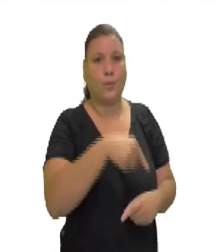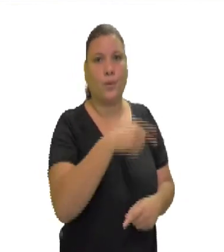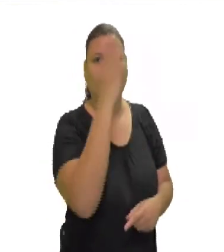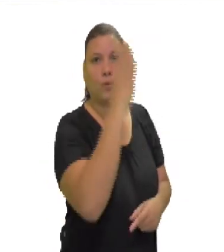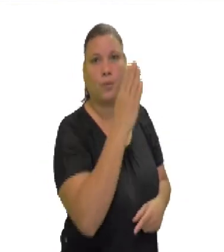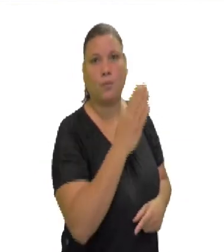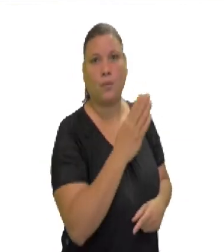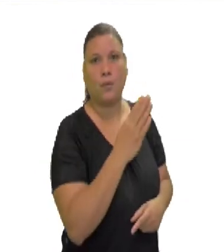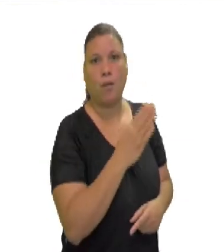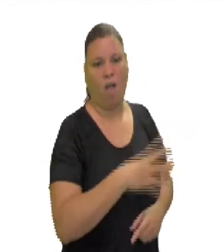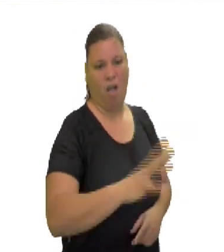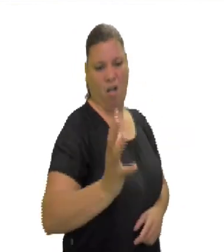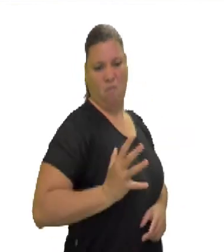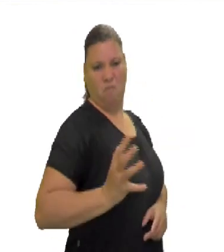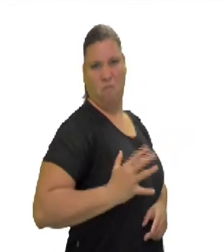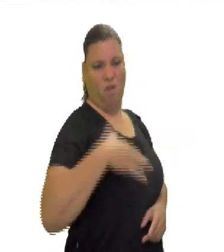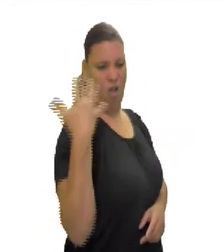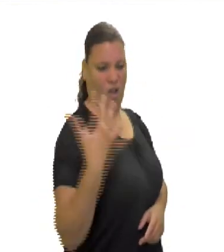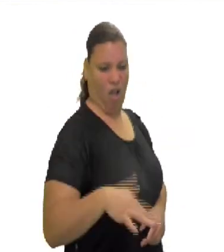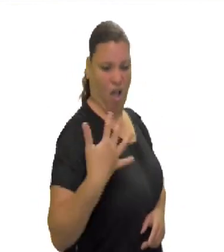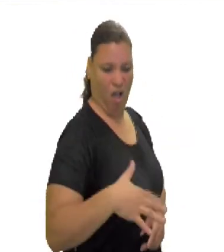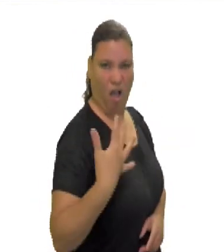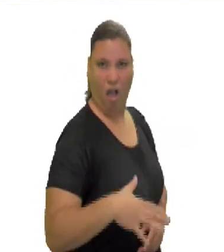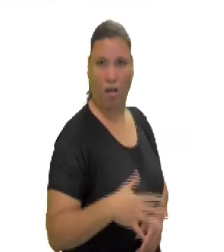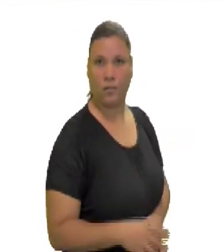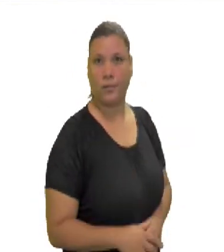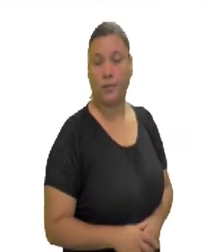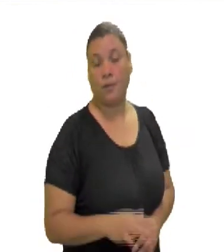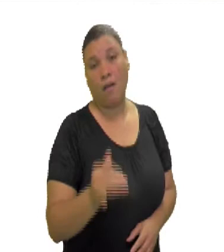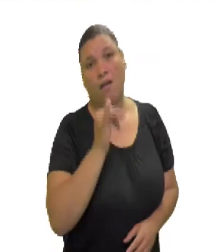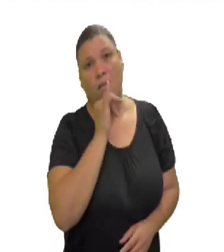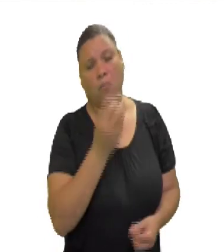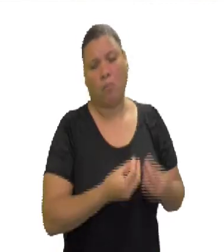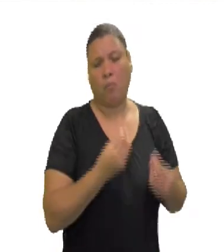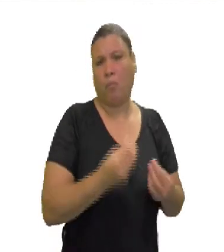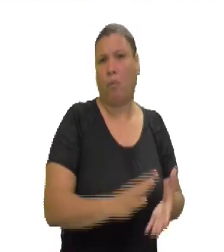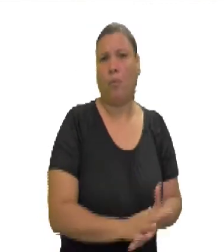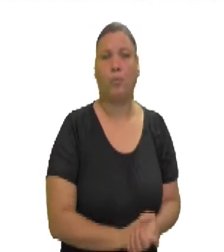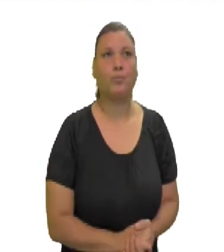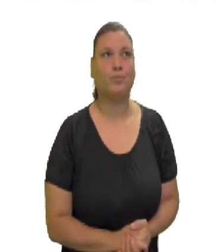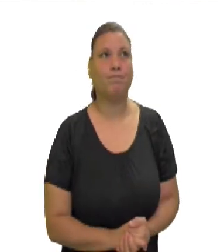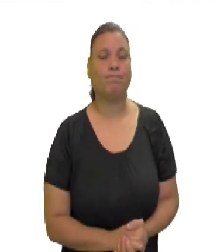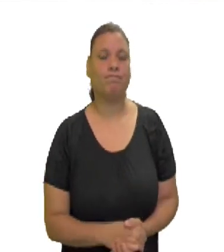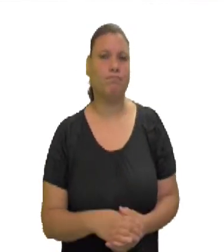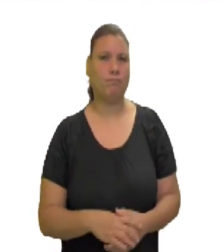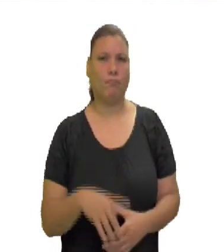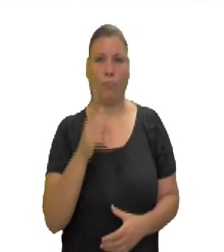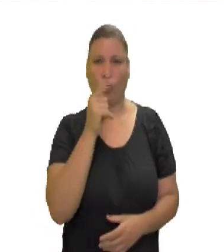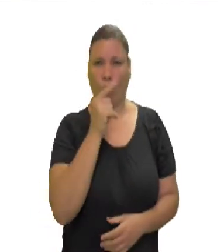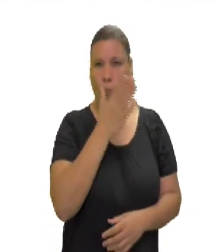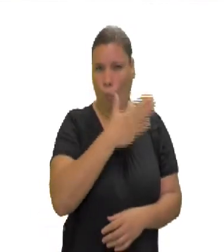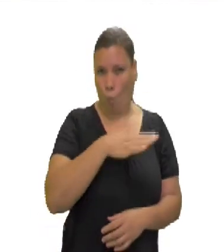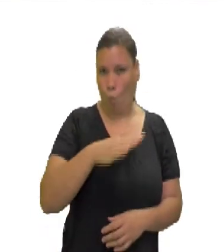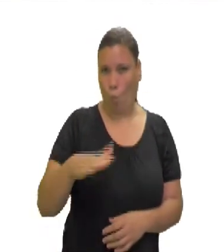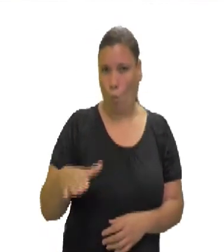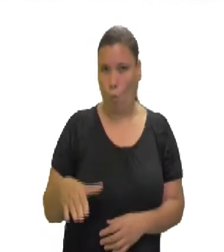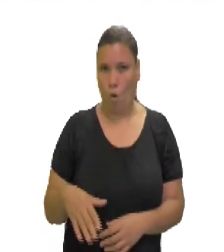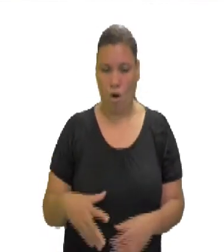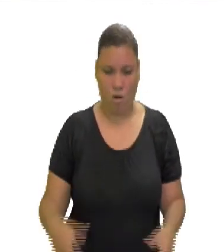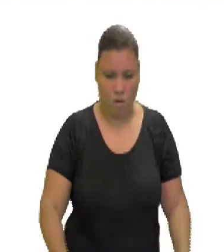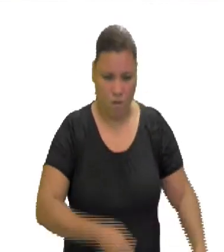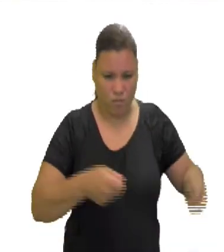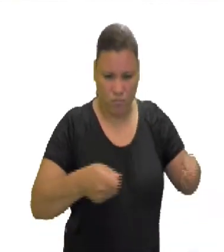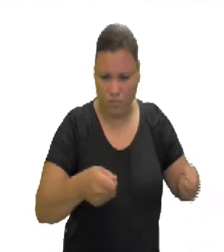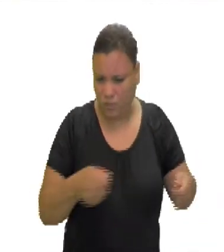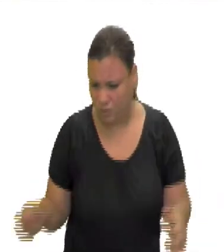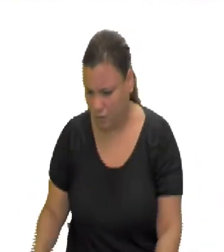quê? Porque se ele chegasse na beirada do rio, conseguisse achar uma boa quantidade de ouro, ele ia vender esse